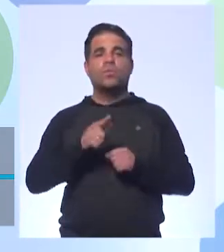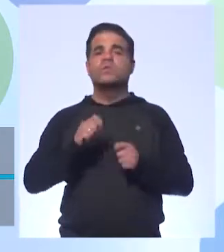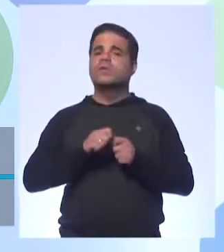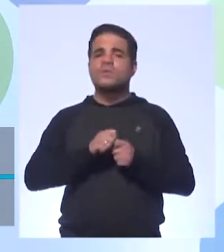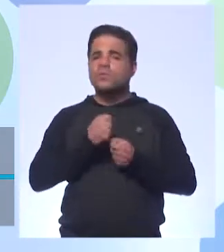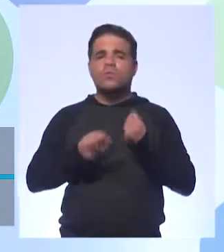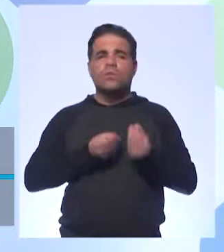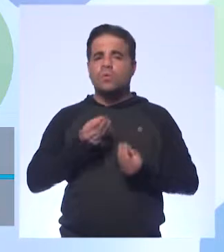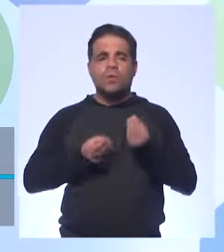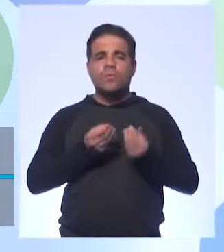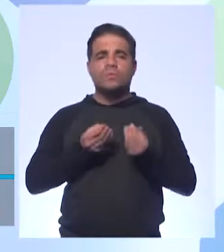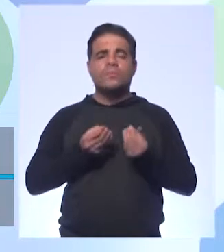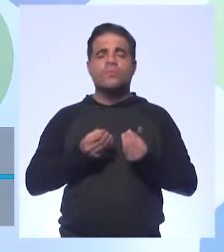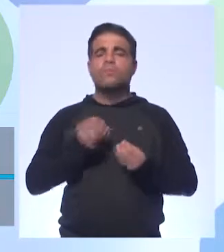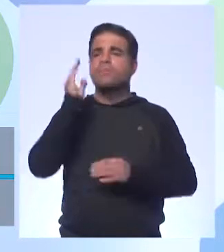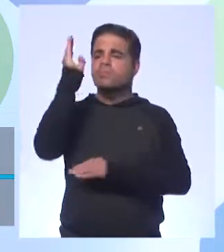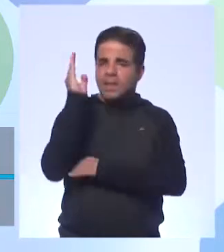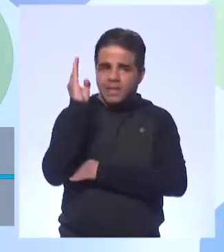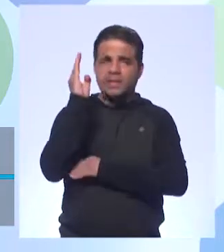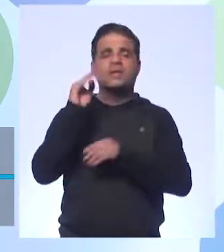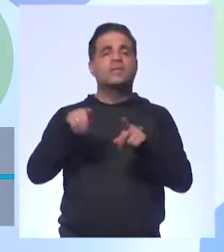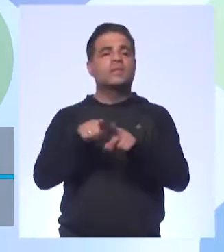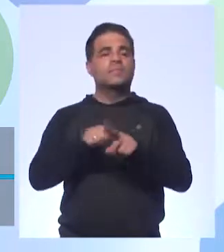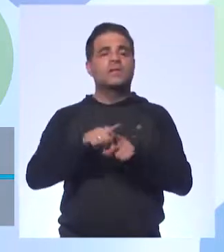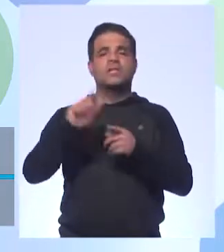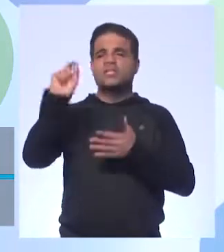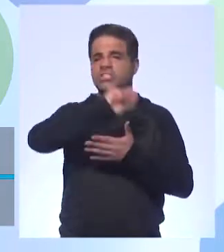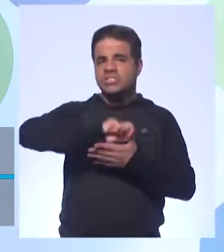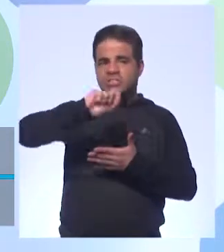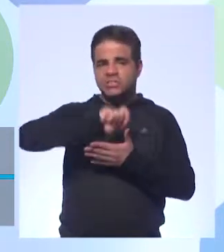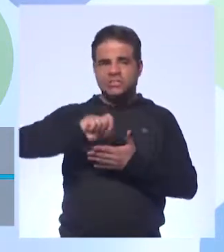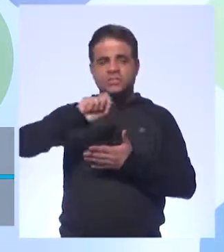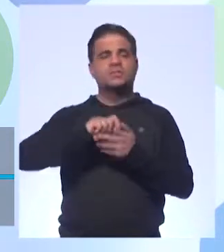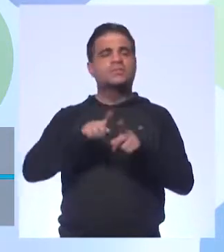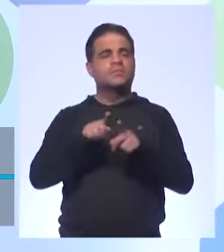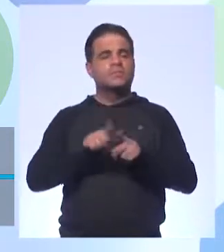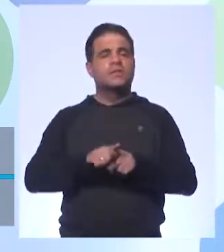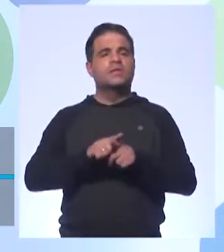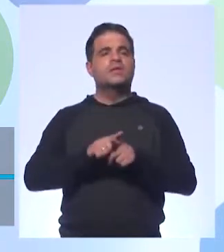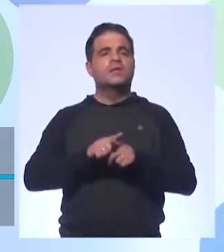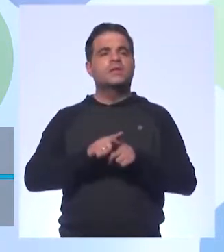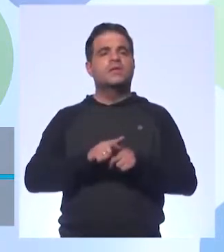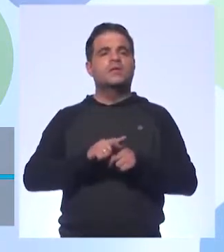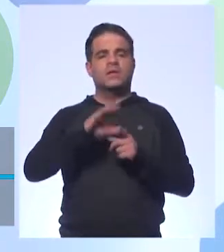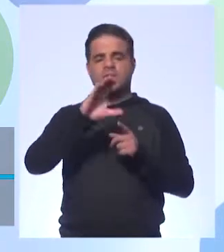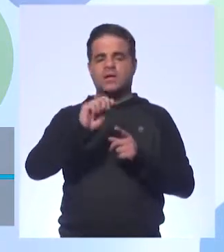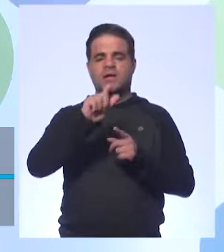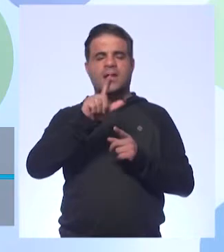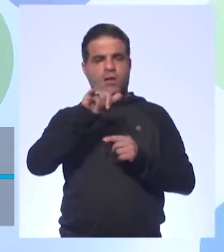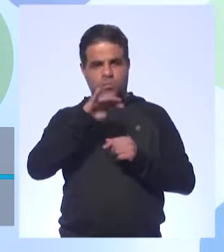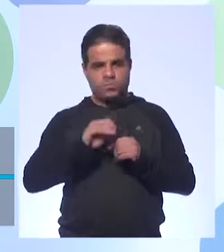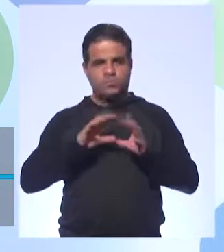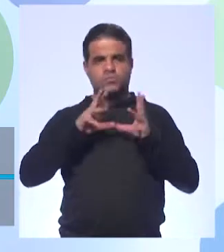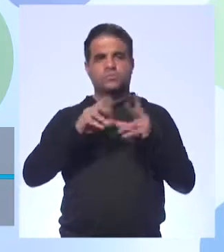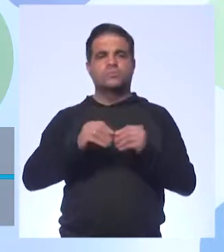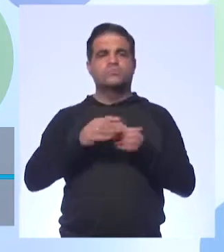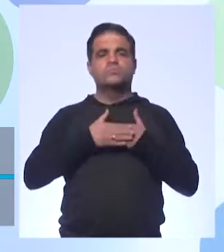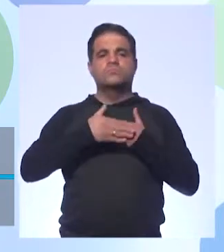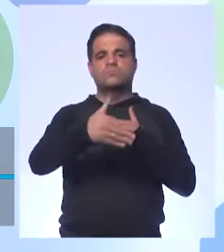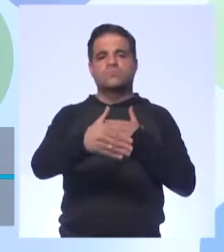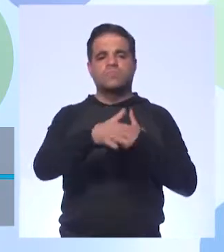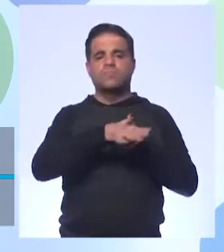de madeira, né? E o giz é o carbonato de cálcio, né? Ou cálcio aqui, né? Aqui